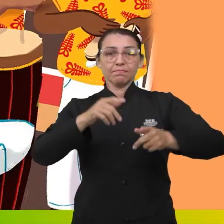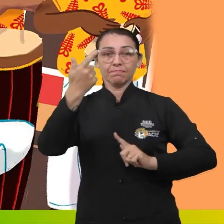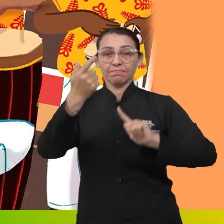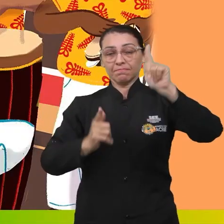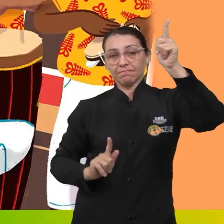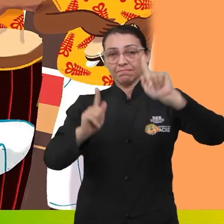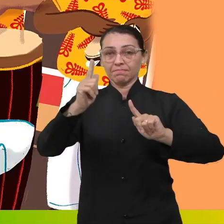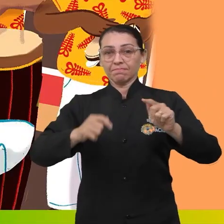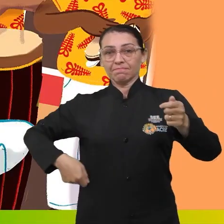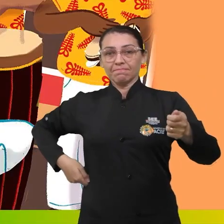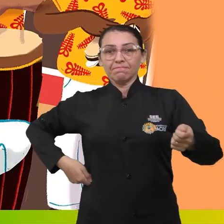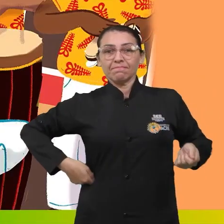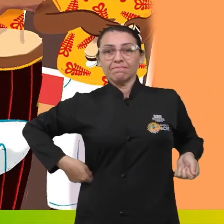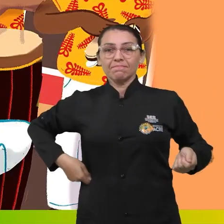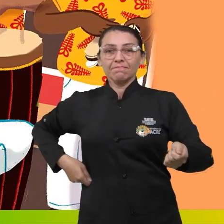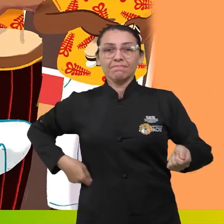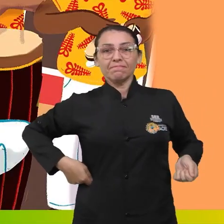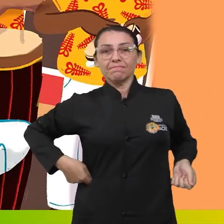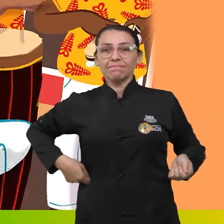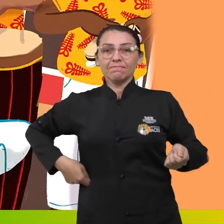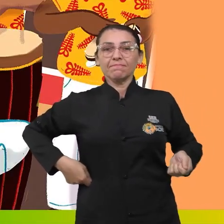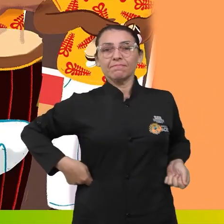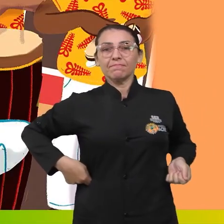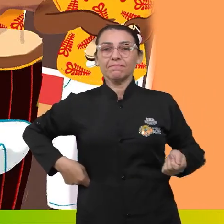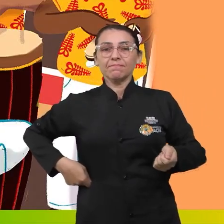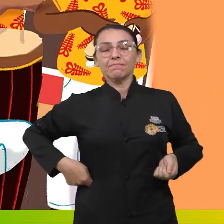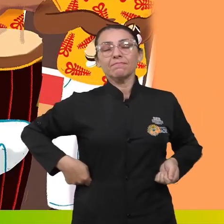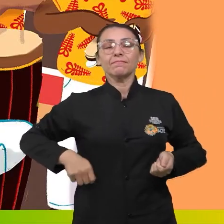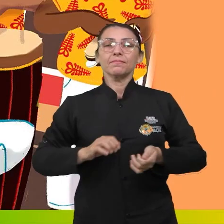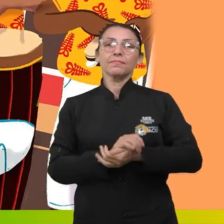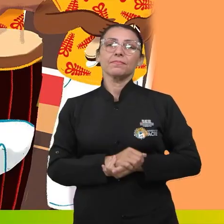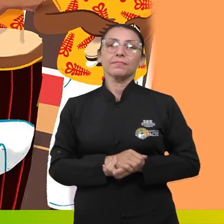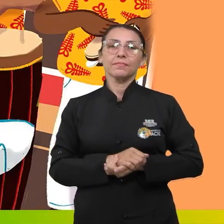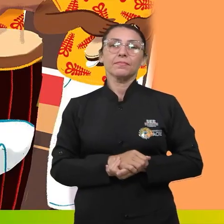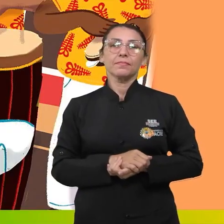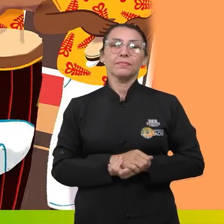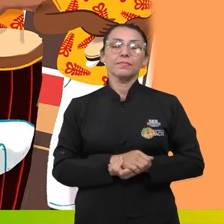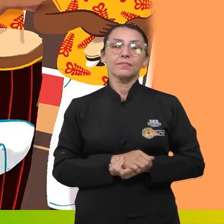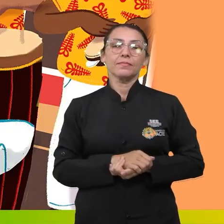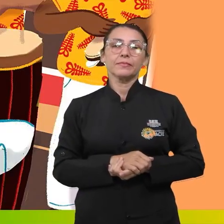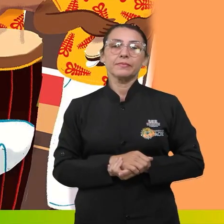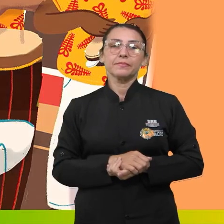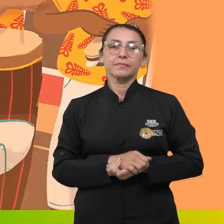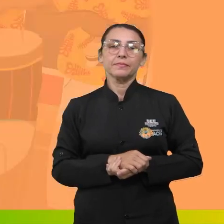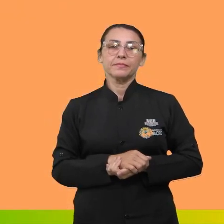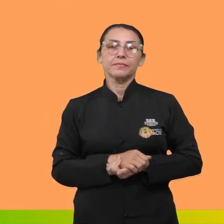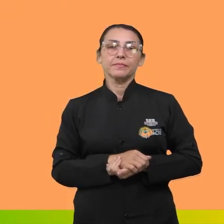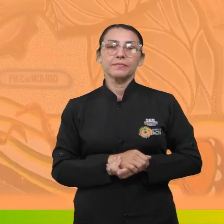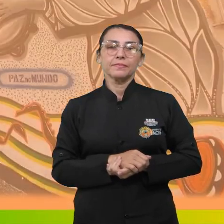populares, como o carnaval e festas juninas.